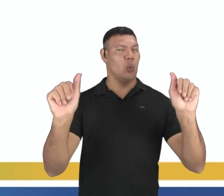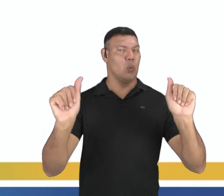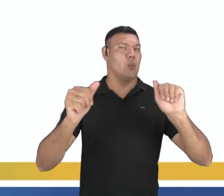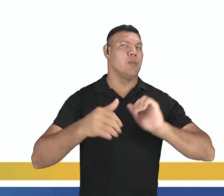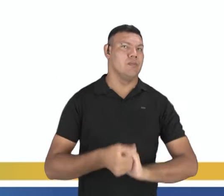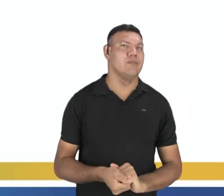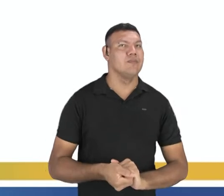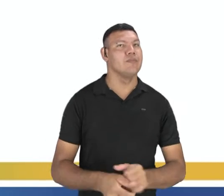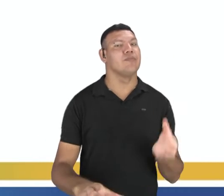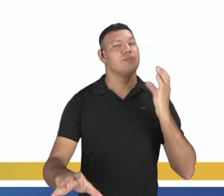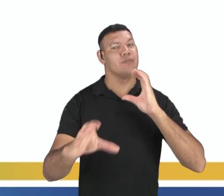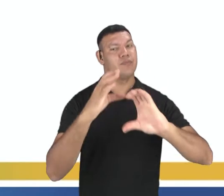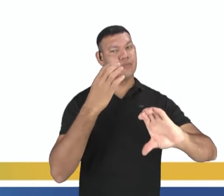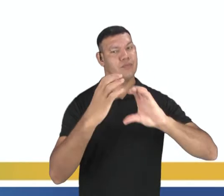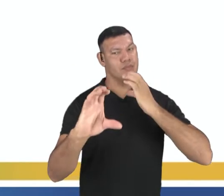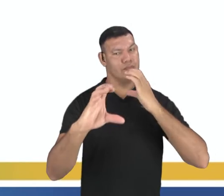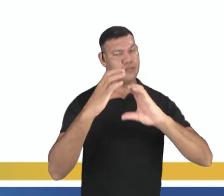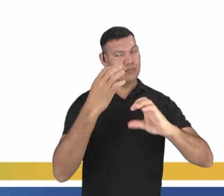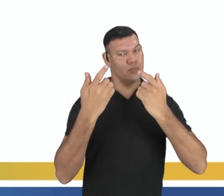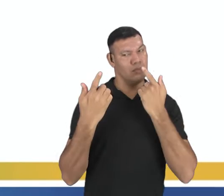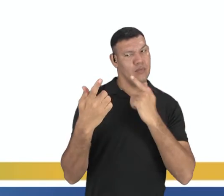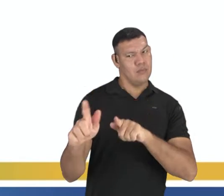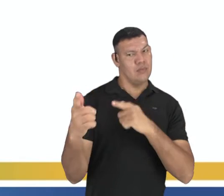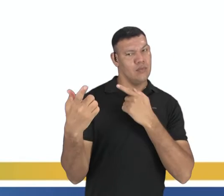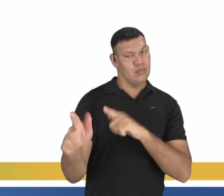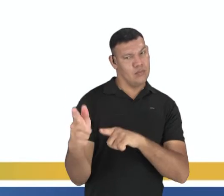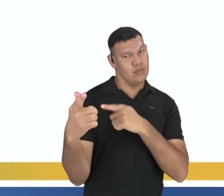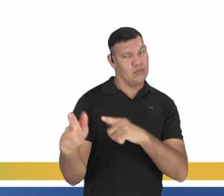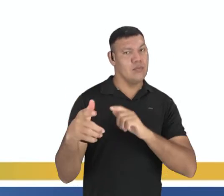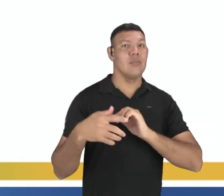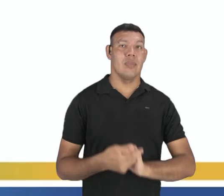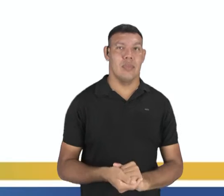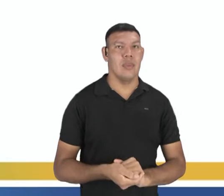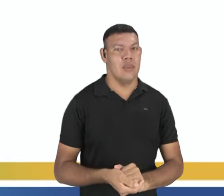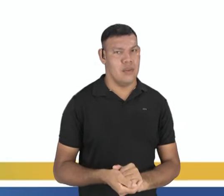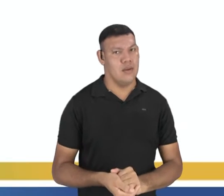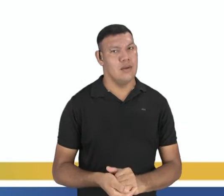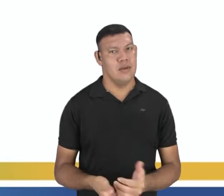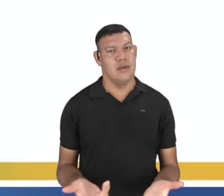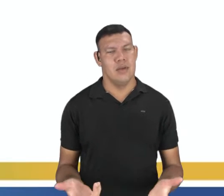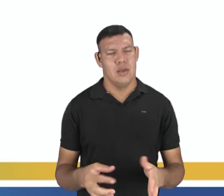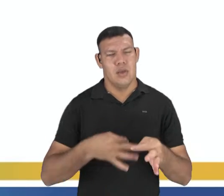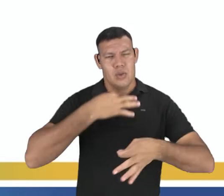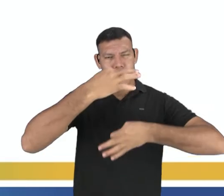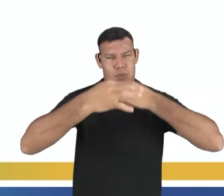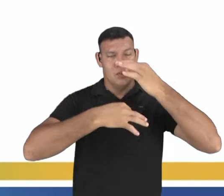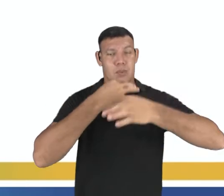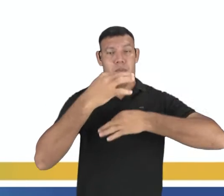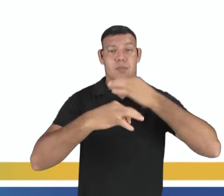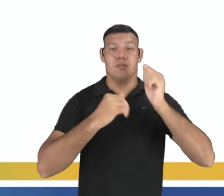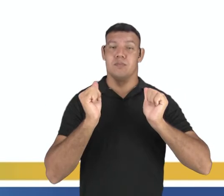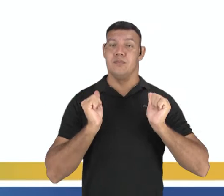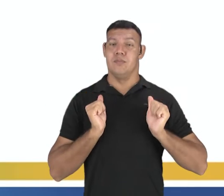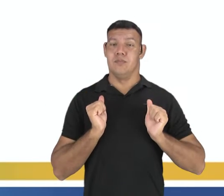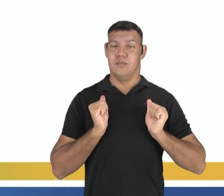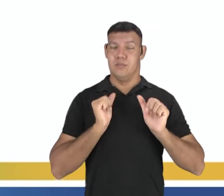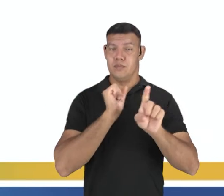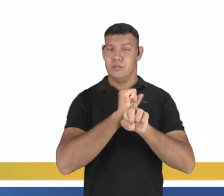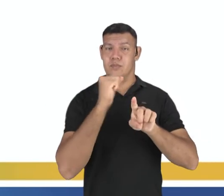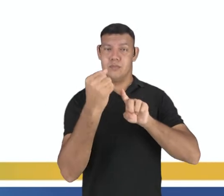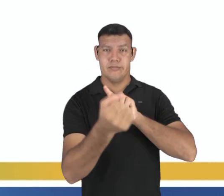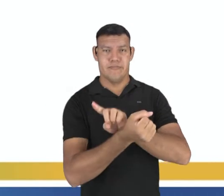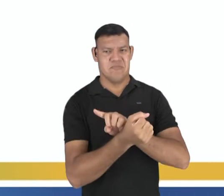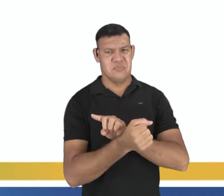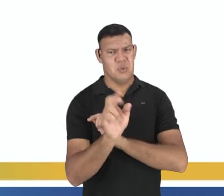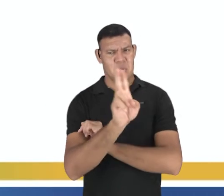que é a cantiga de escárnio. Sem nome, nós vamos ter uma crítica ao comportamento social, porém, sem o